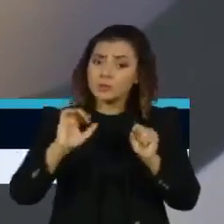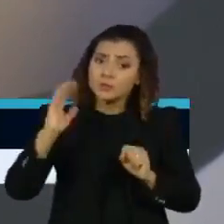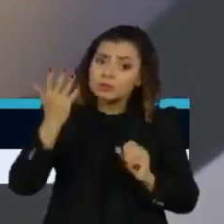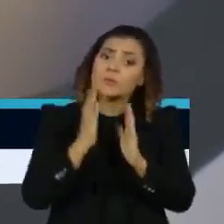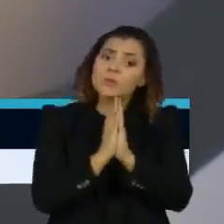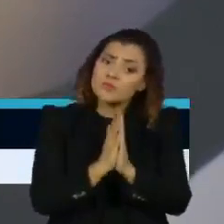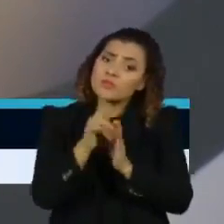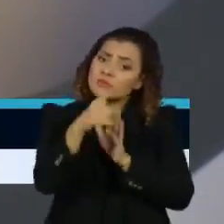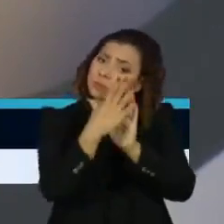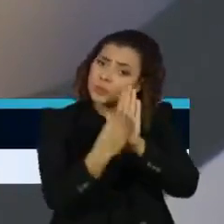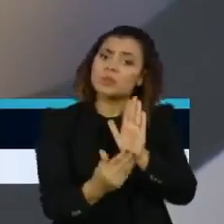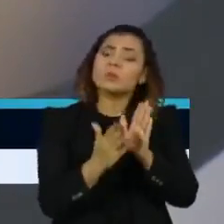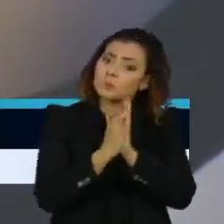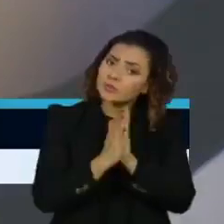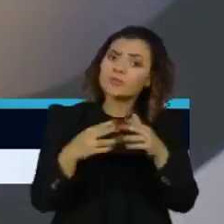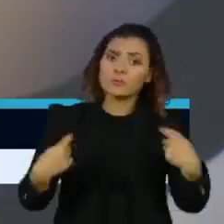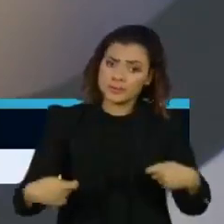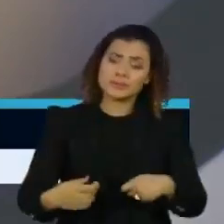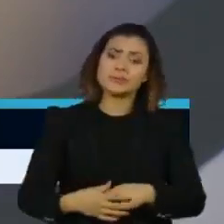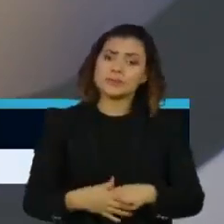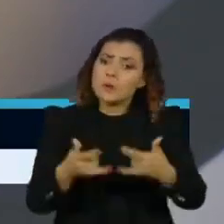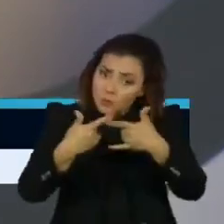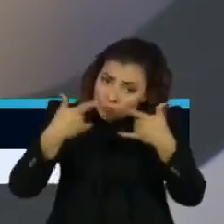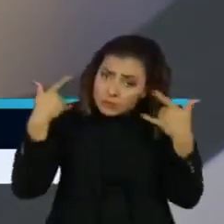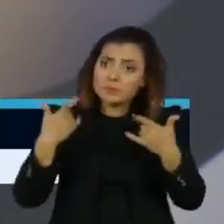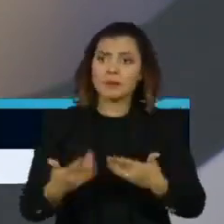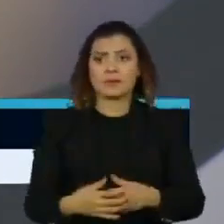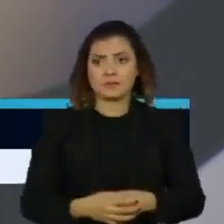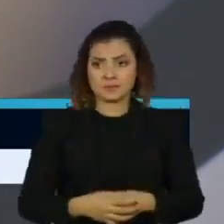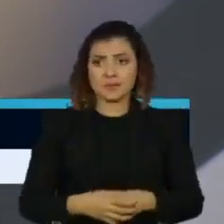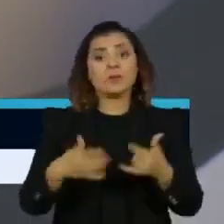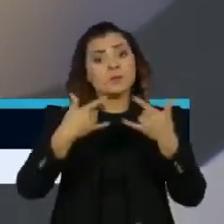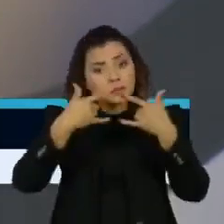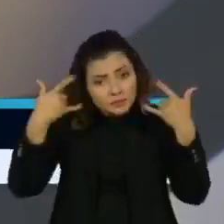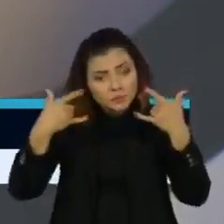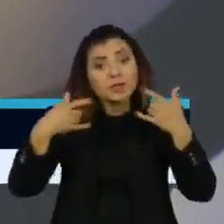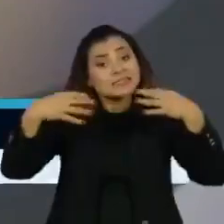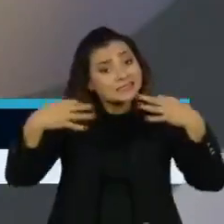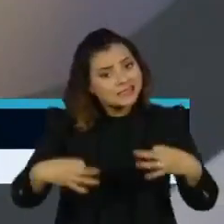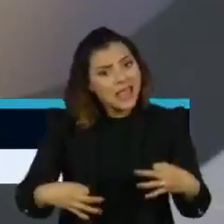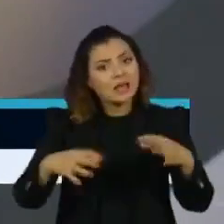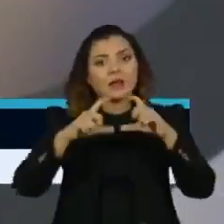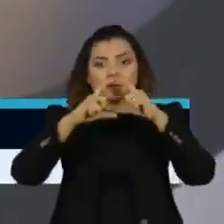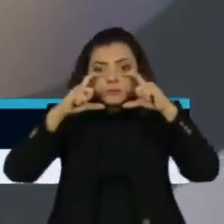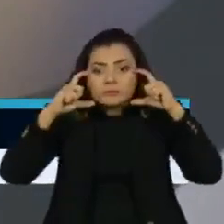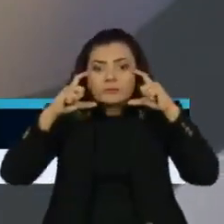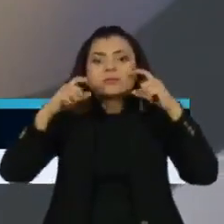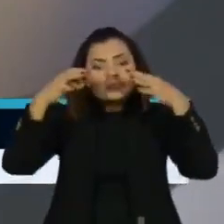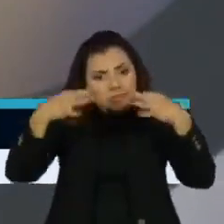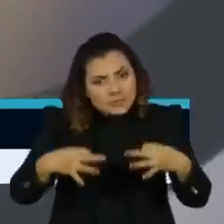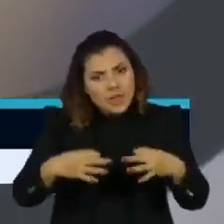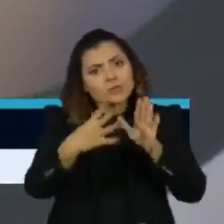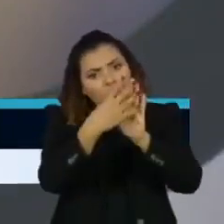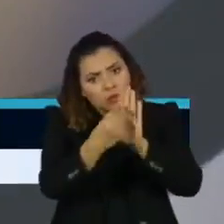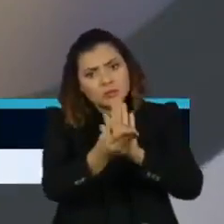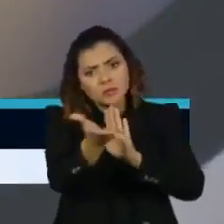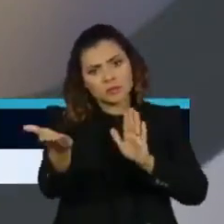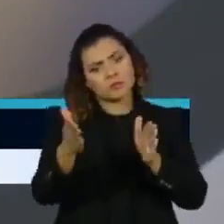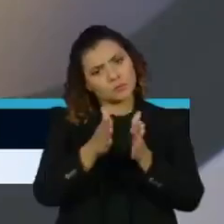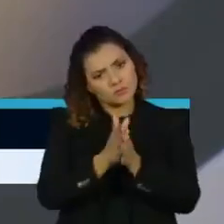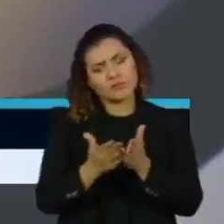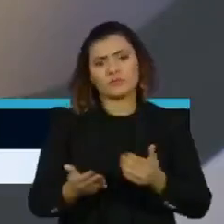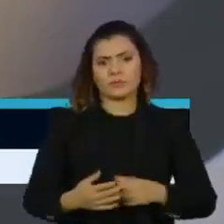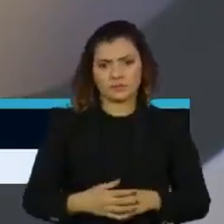precisamos do seu exemplo use máscara use adequadamente máscara de